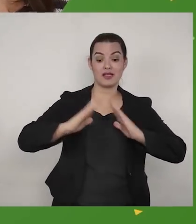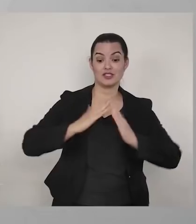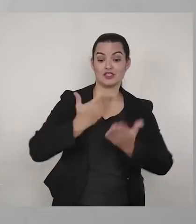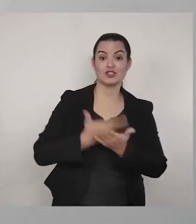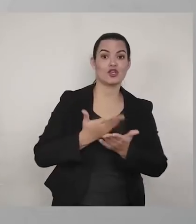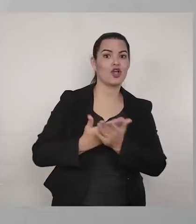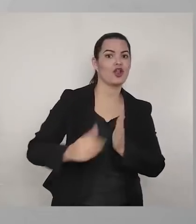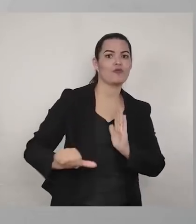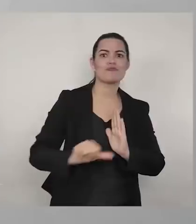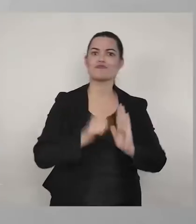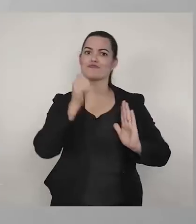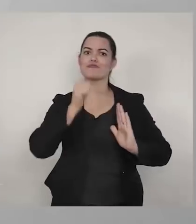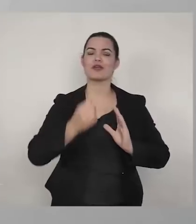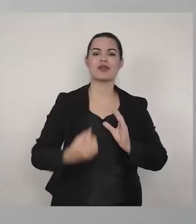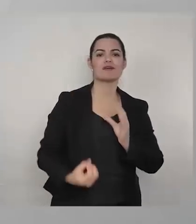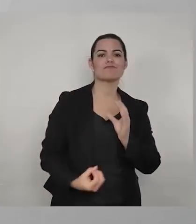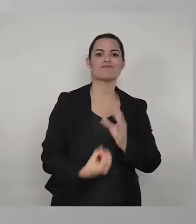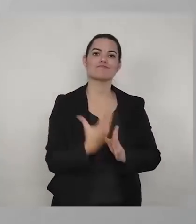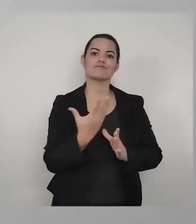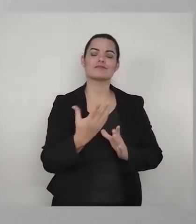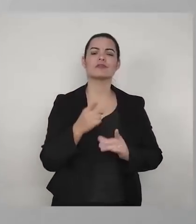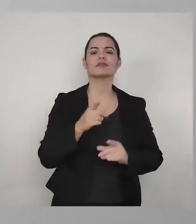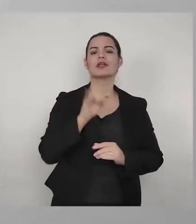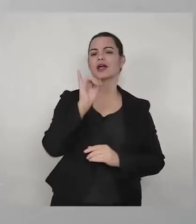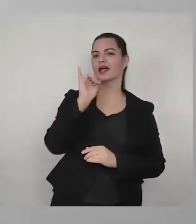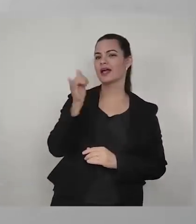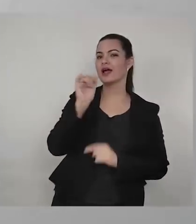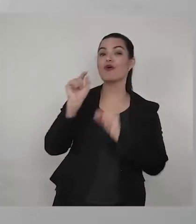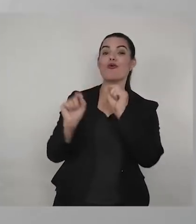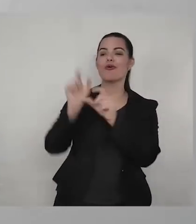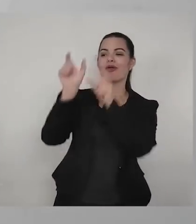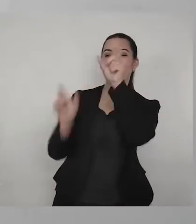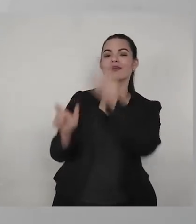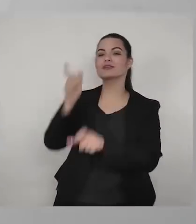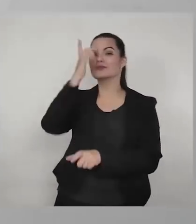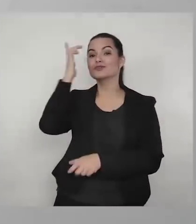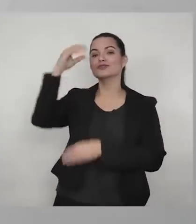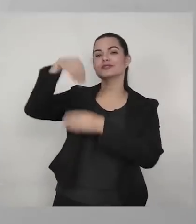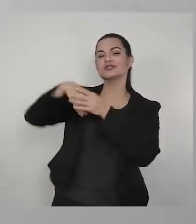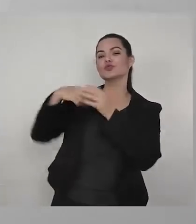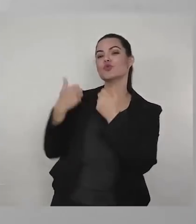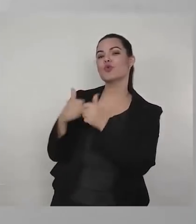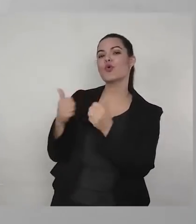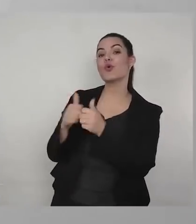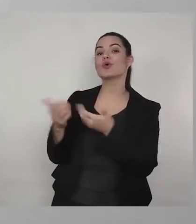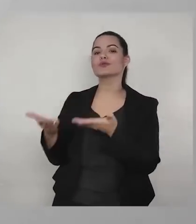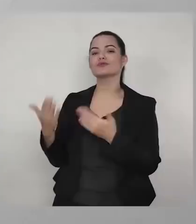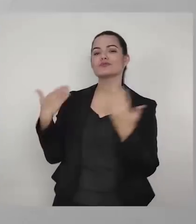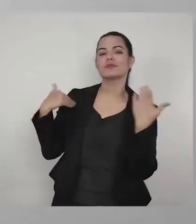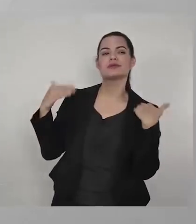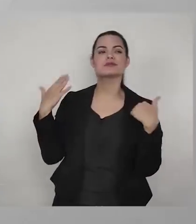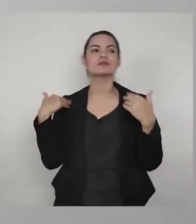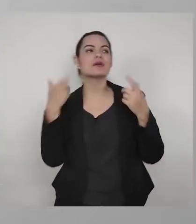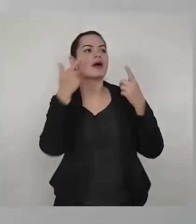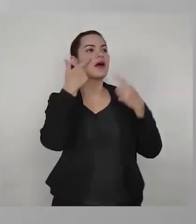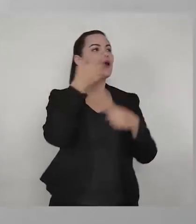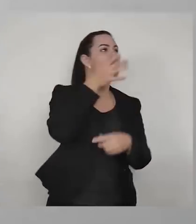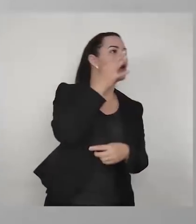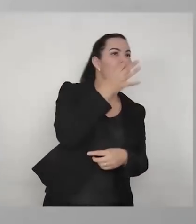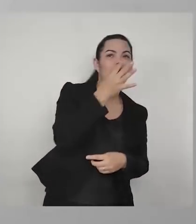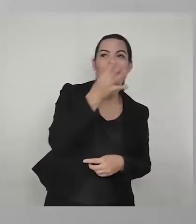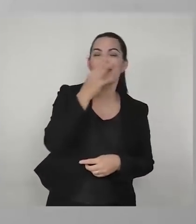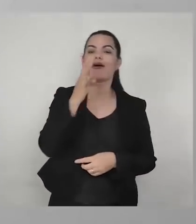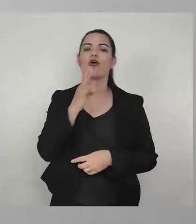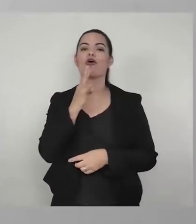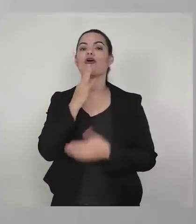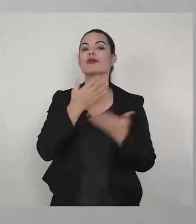Então, o que você vai contar para os turistas sobre essas primeiras escolas? Como era